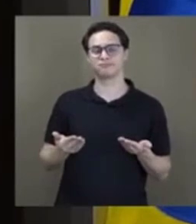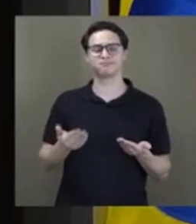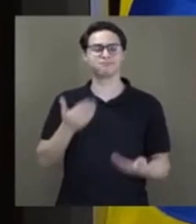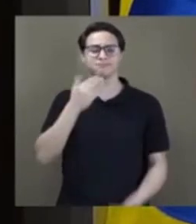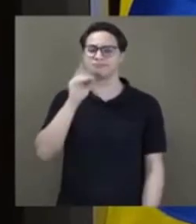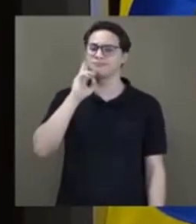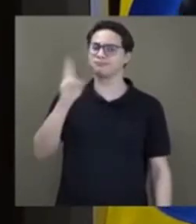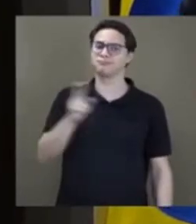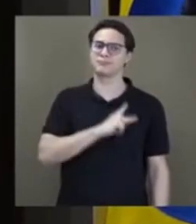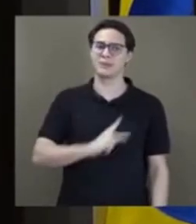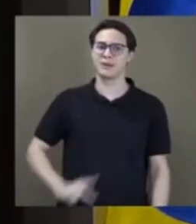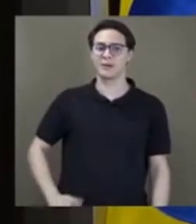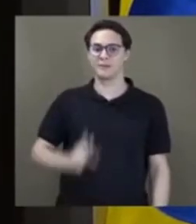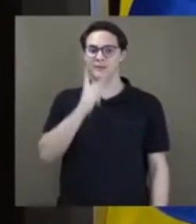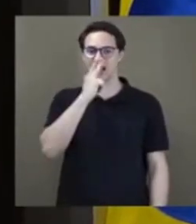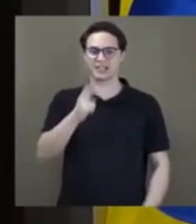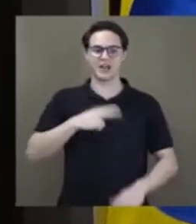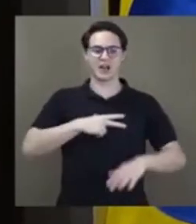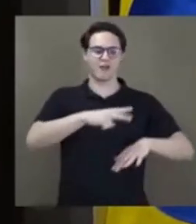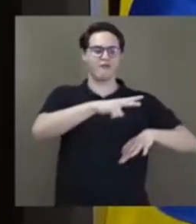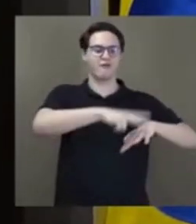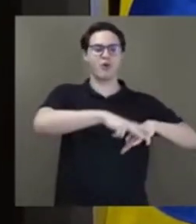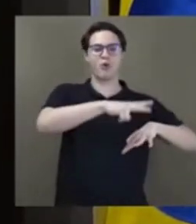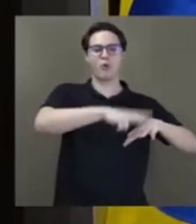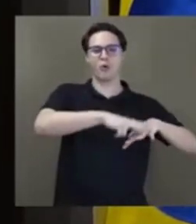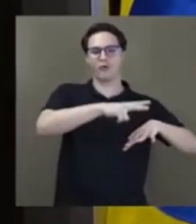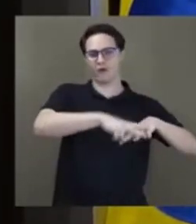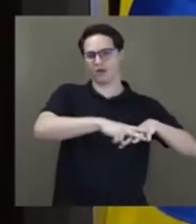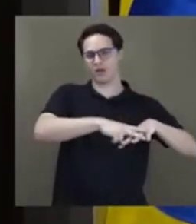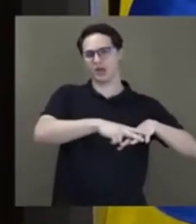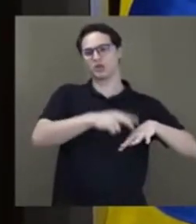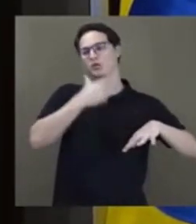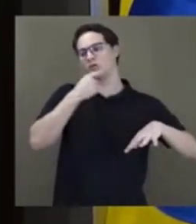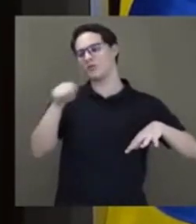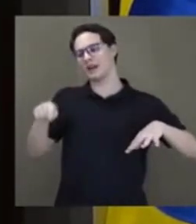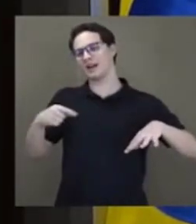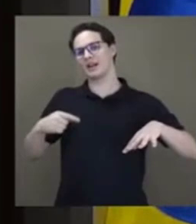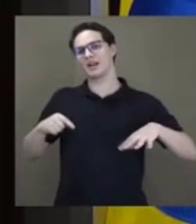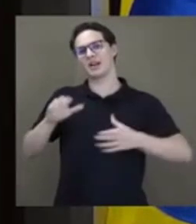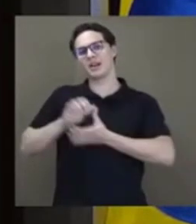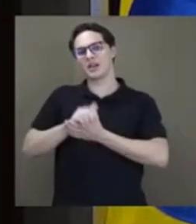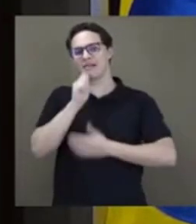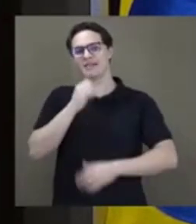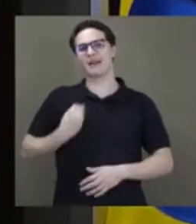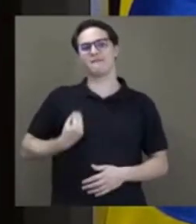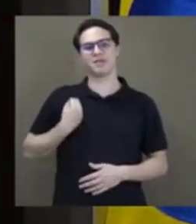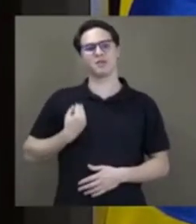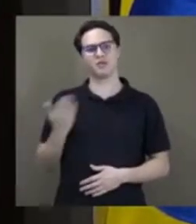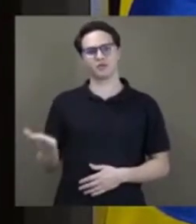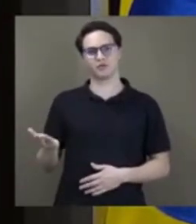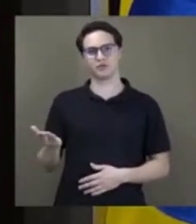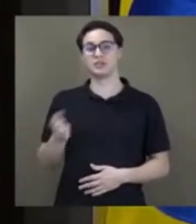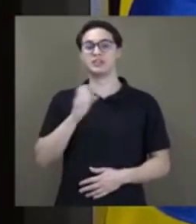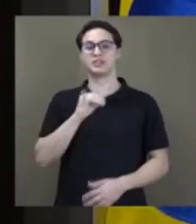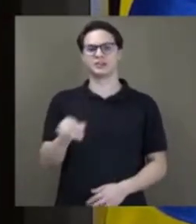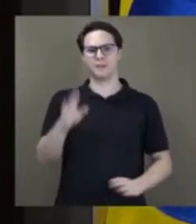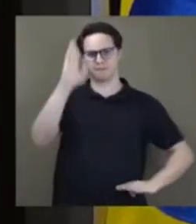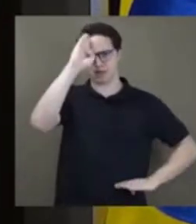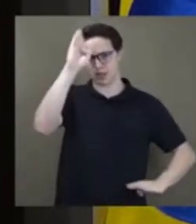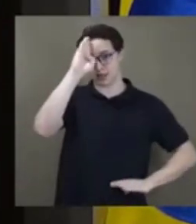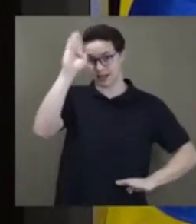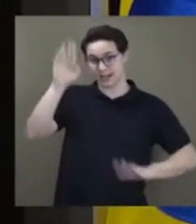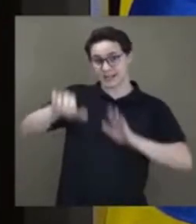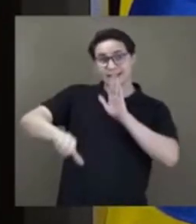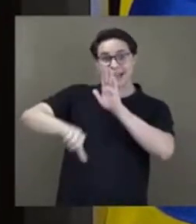é a famosa viúva de marido vivo. Se cria a seguinte circunstância: se o militar pratica um